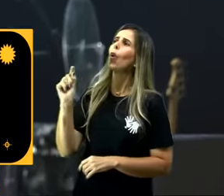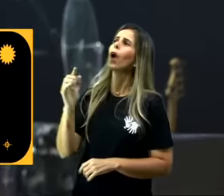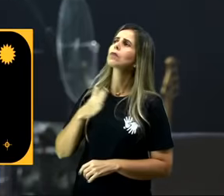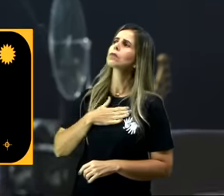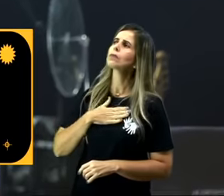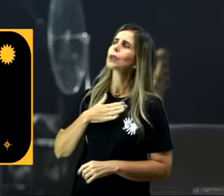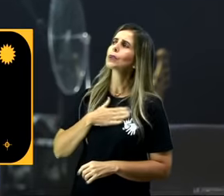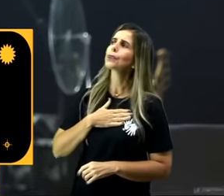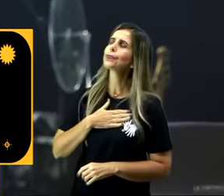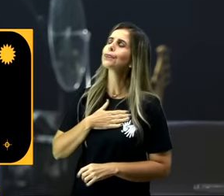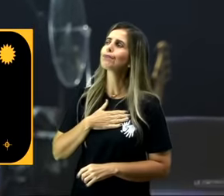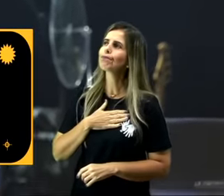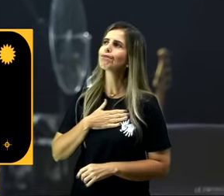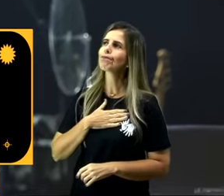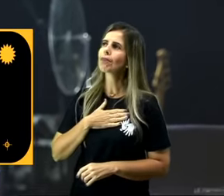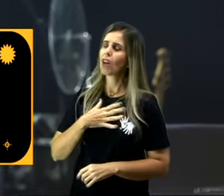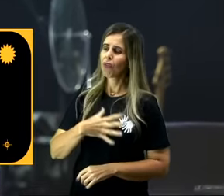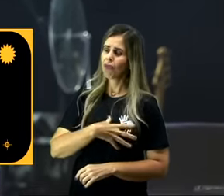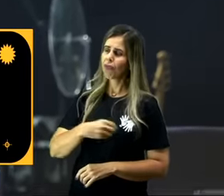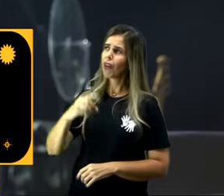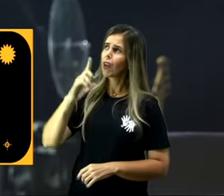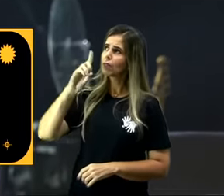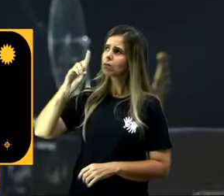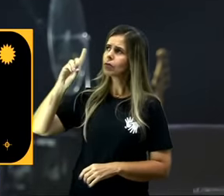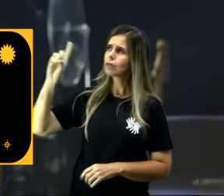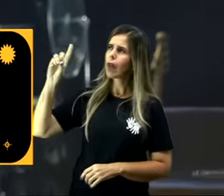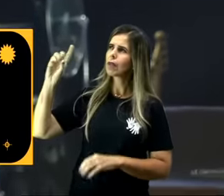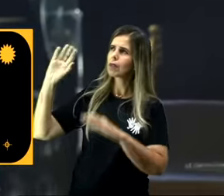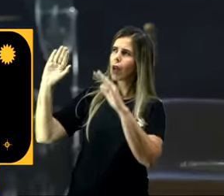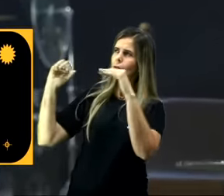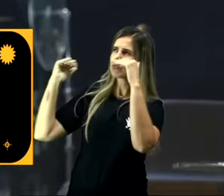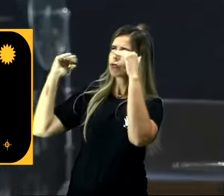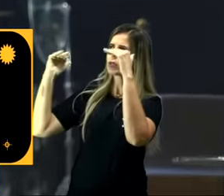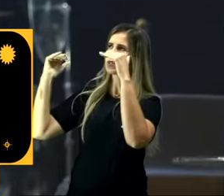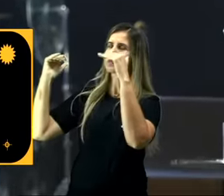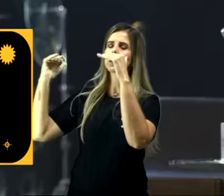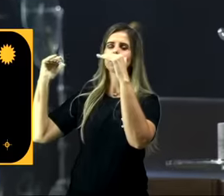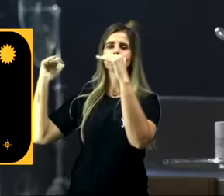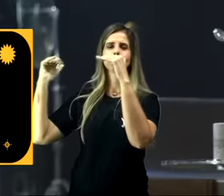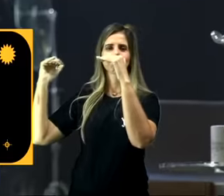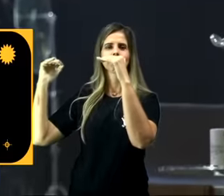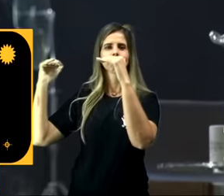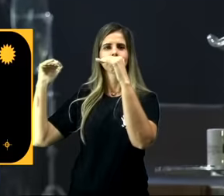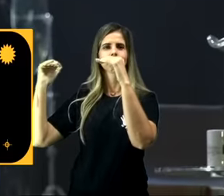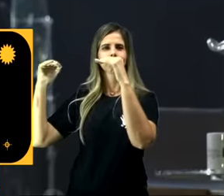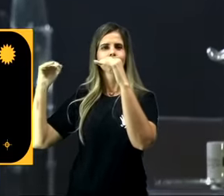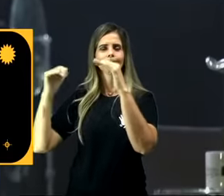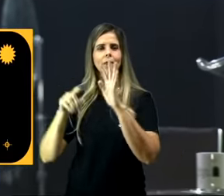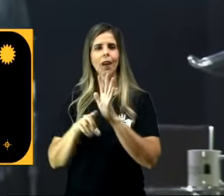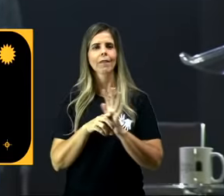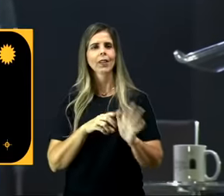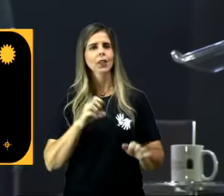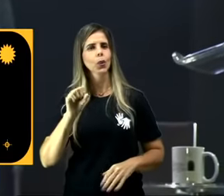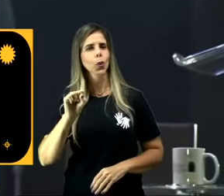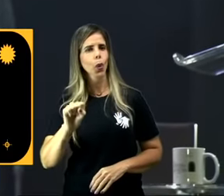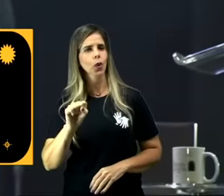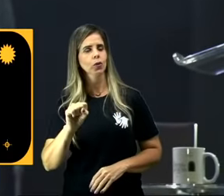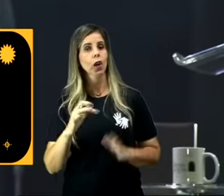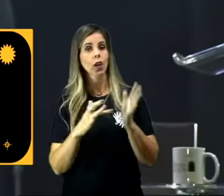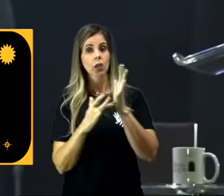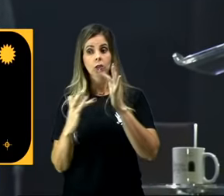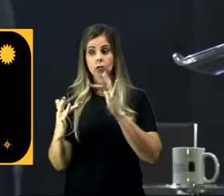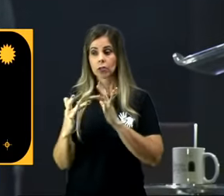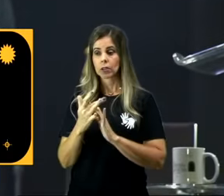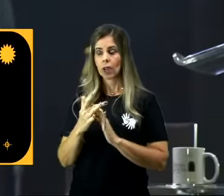Deus Altíssimo? Rogo-te por Deus que não me atormentes. Versículo 8: pois Jesus já lhe tinha dito: sai